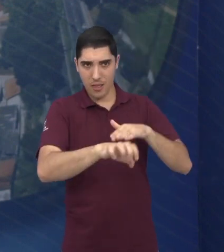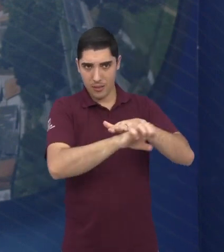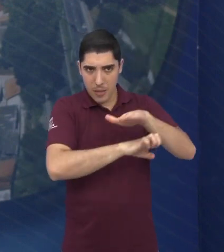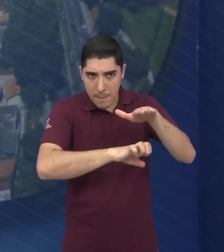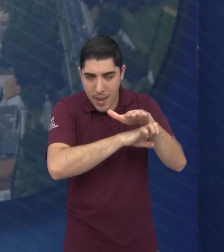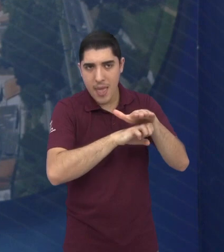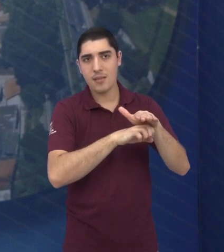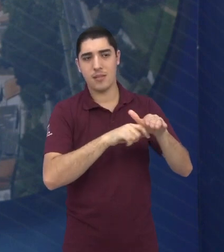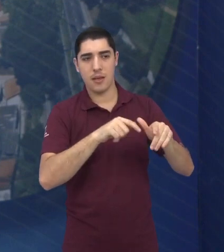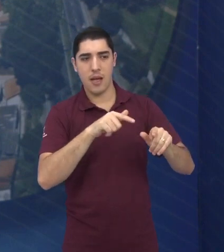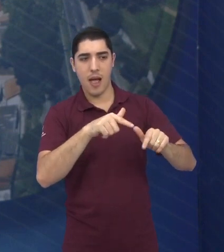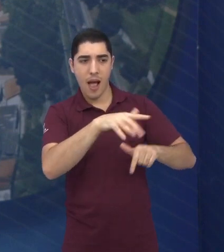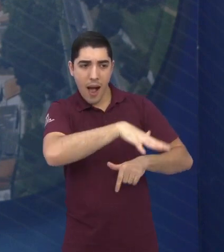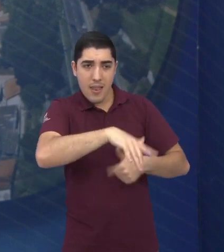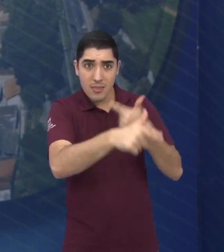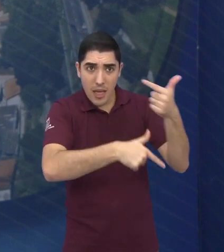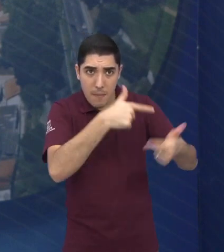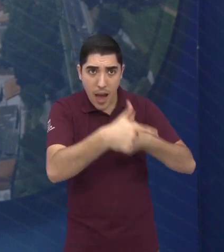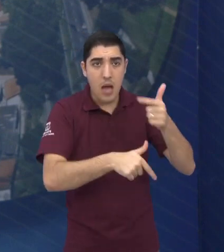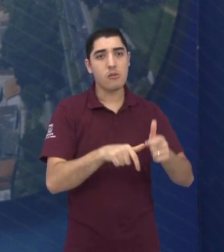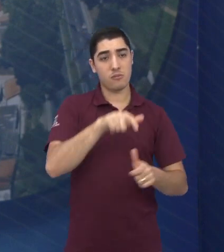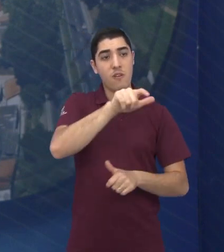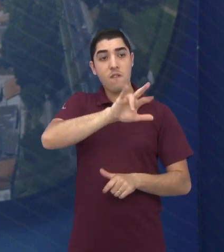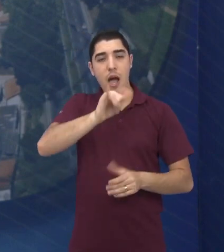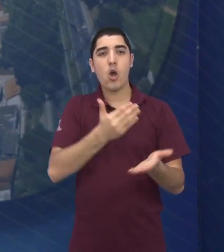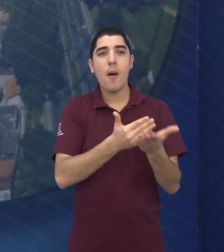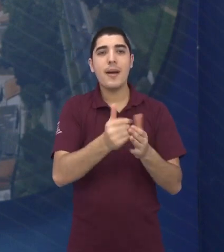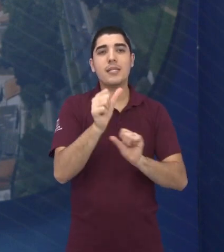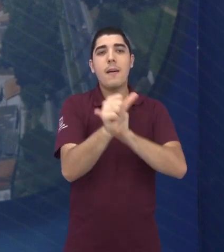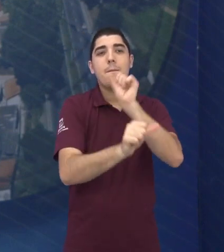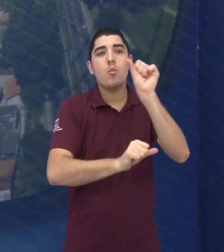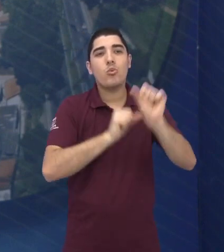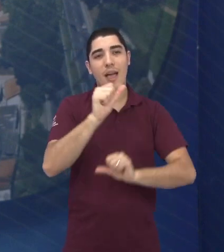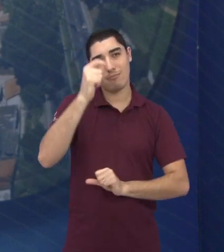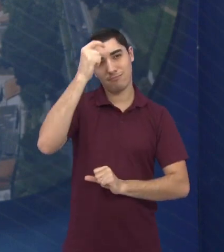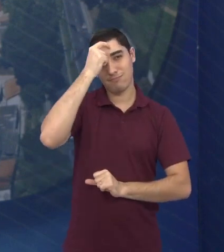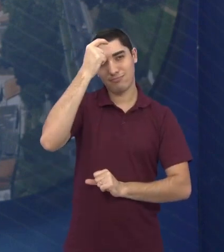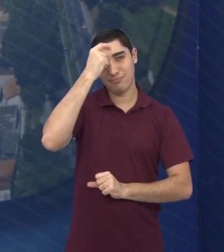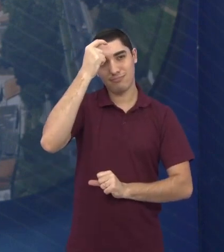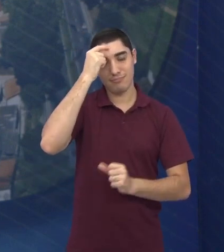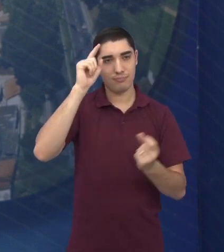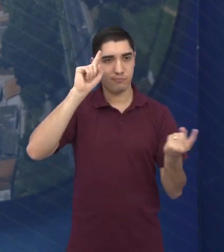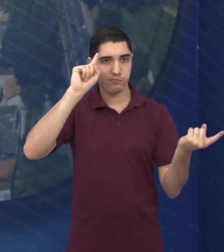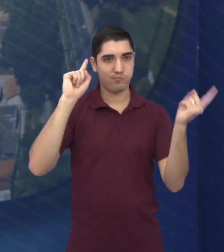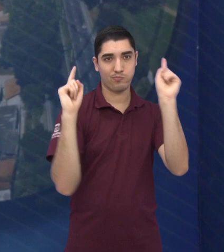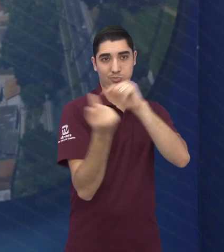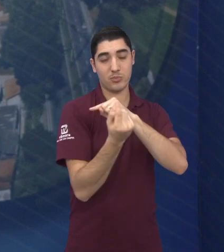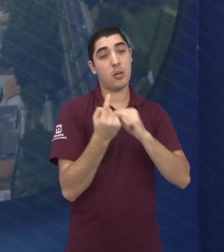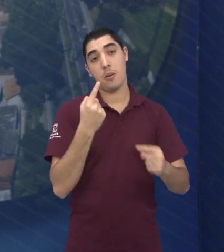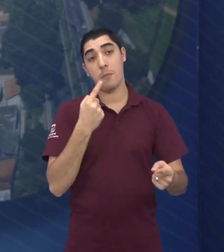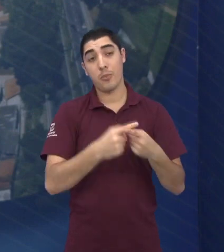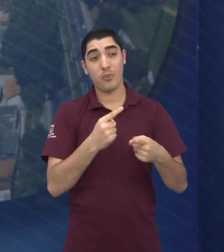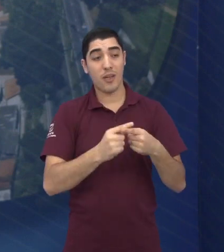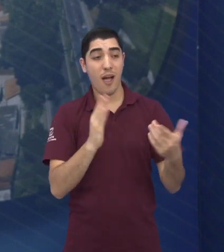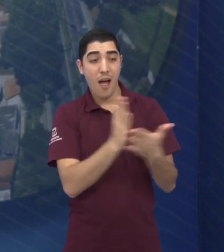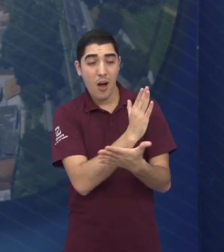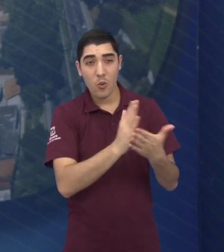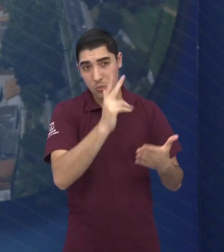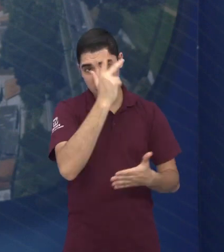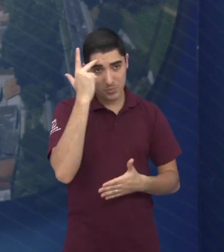os próprios empresários, eles de certa forma vão ser até forçados a mudar um pouquinho essa estratégia. No caso, quem ainda tem